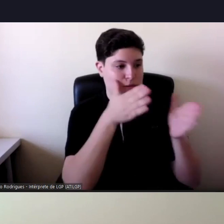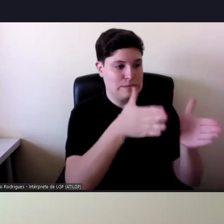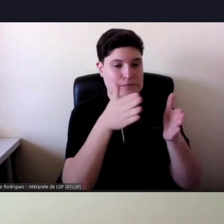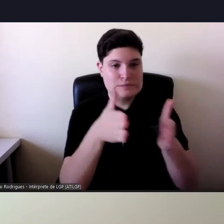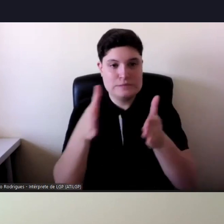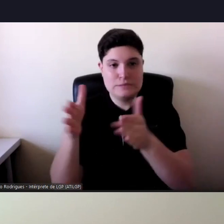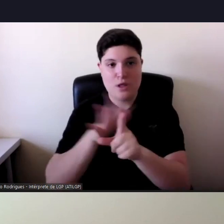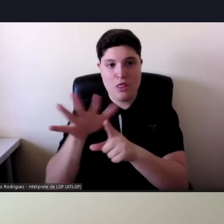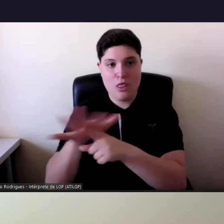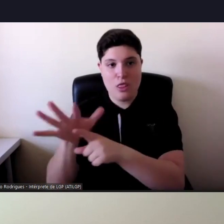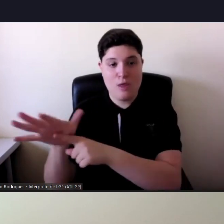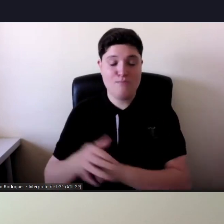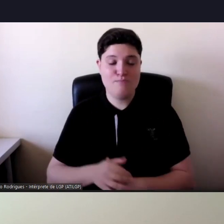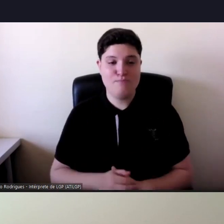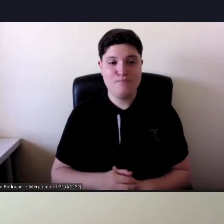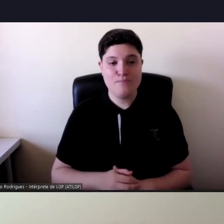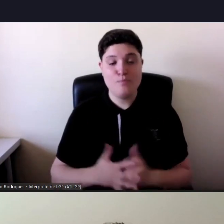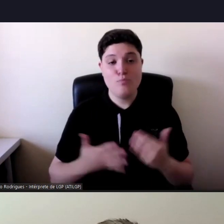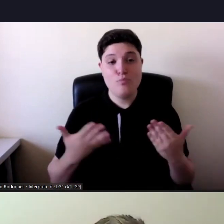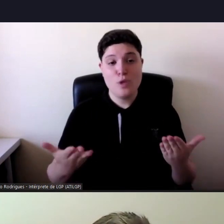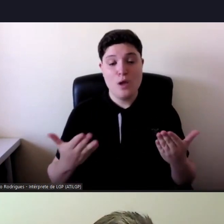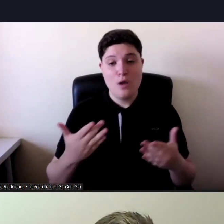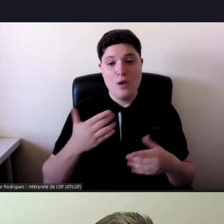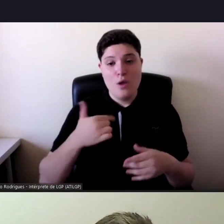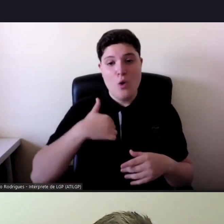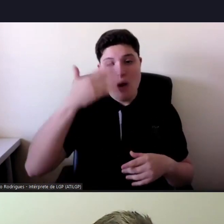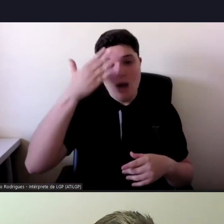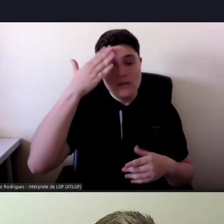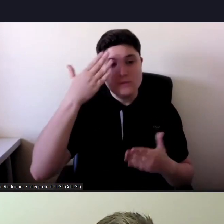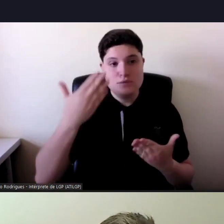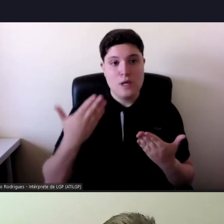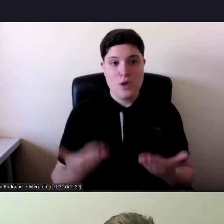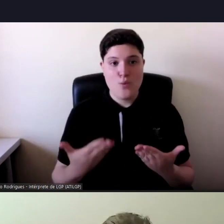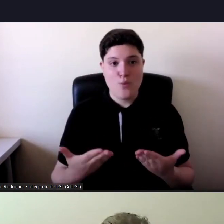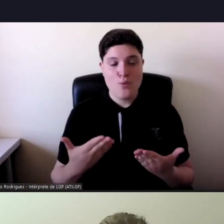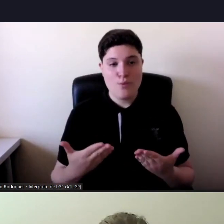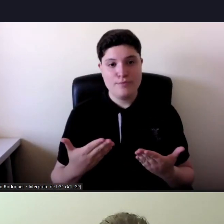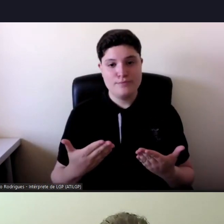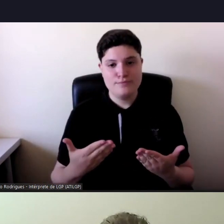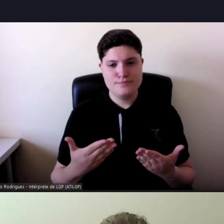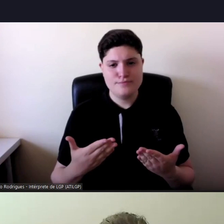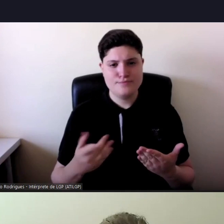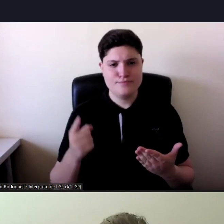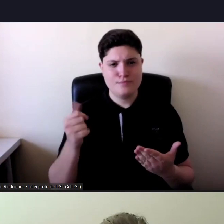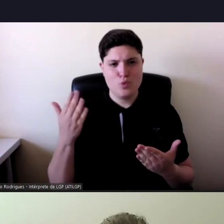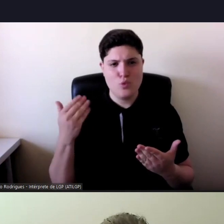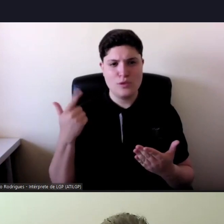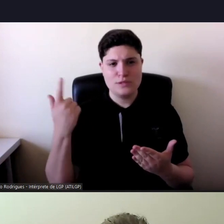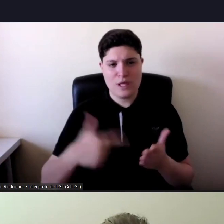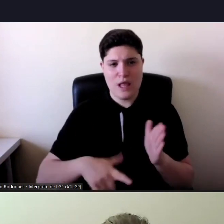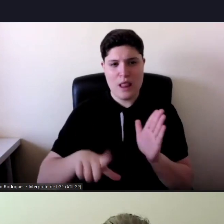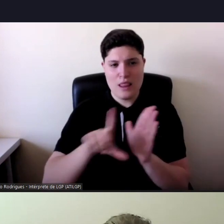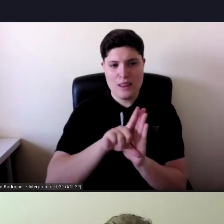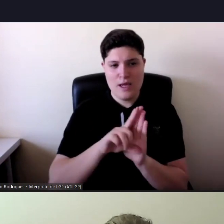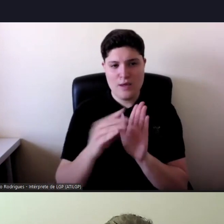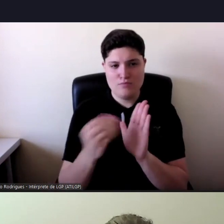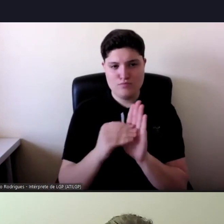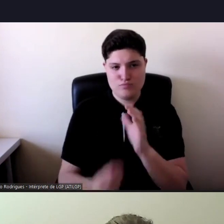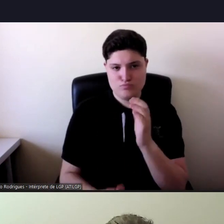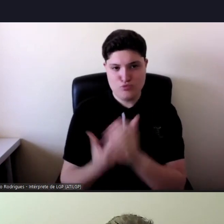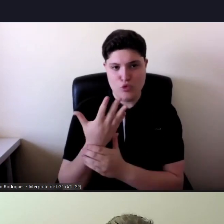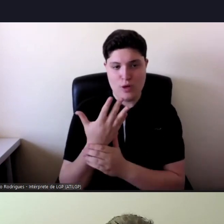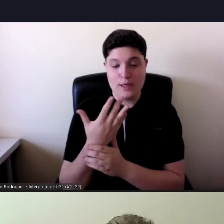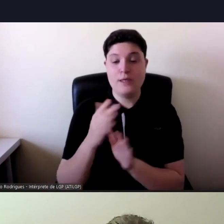que atualmente não existe. Então, a solução foi não aceitar o clima como bem jurídico de toda a